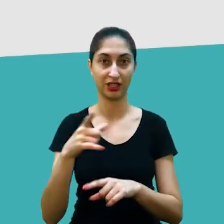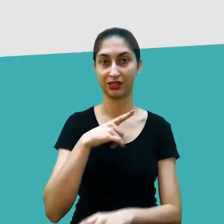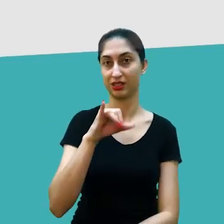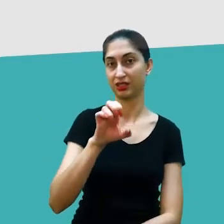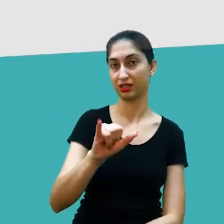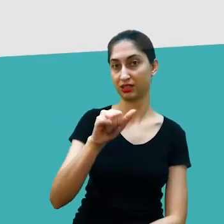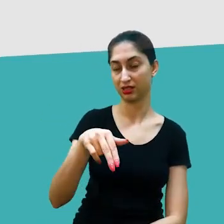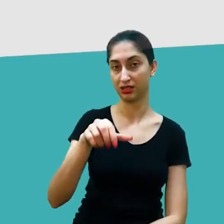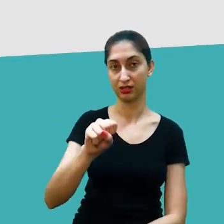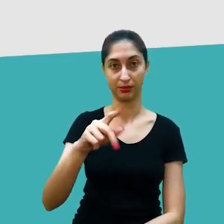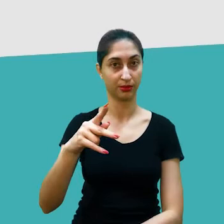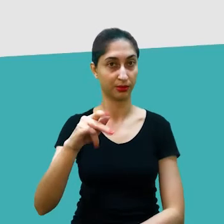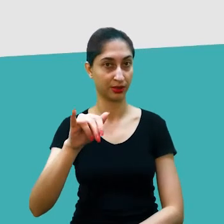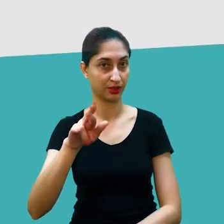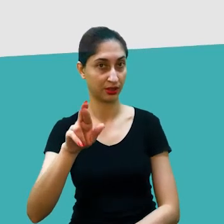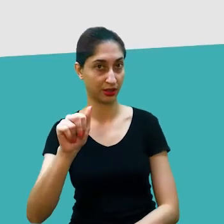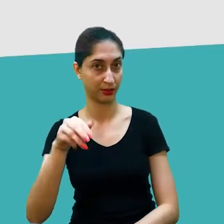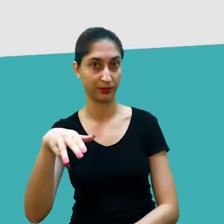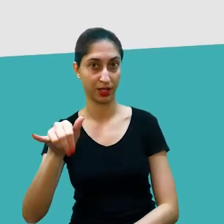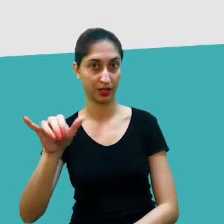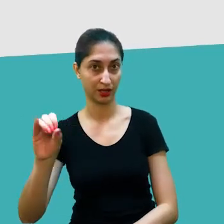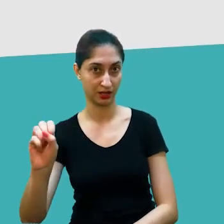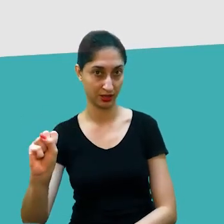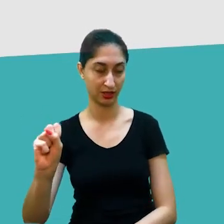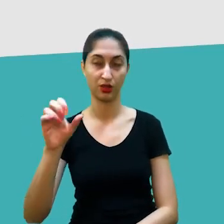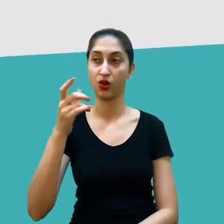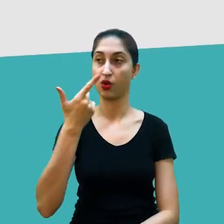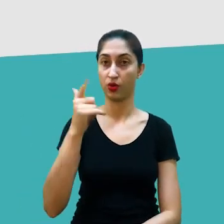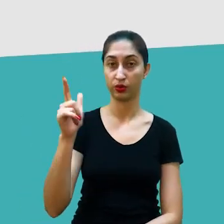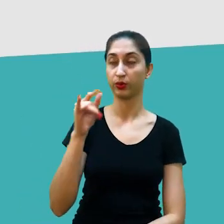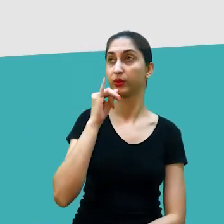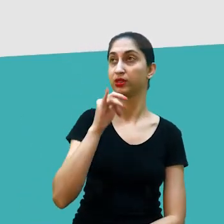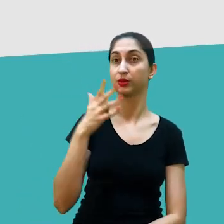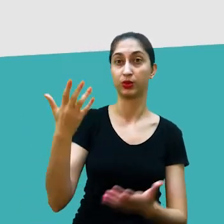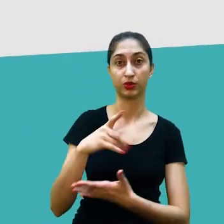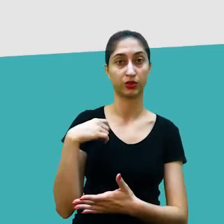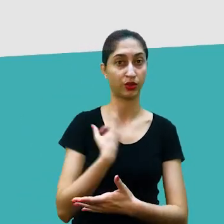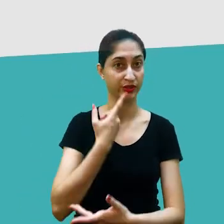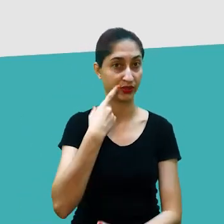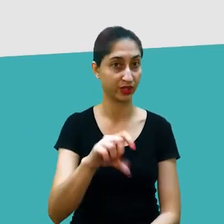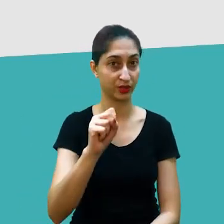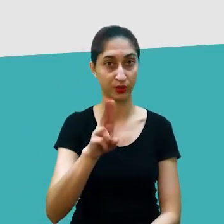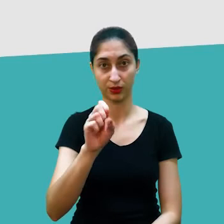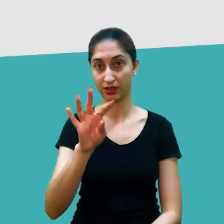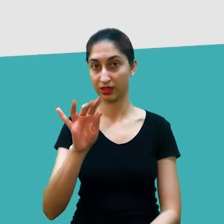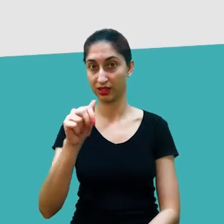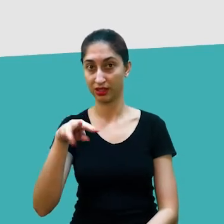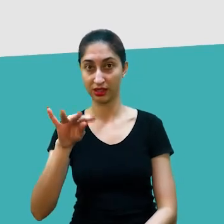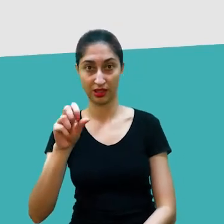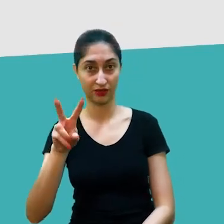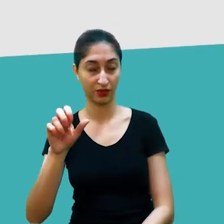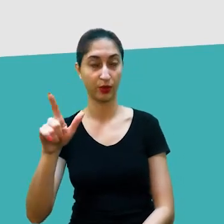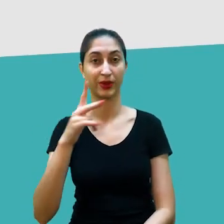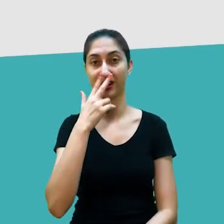Mais, é gigantesco. Né? Hoje a gente trata a sustentabilidade dentro dos materiais quase já como